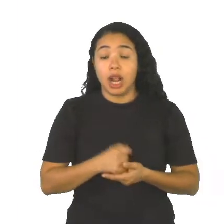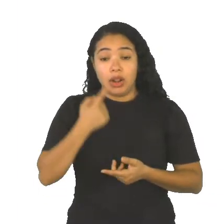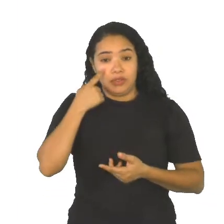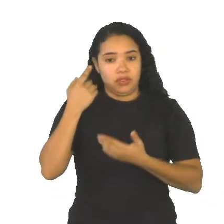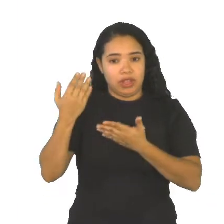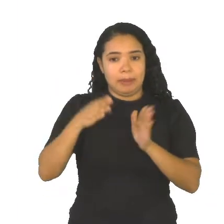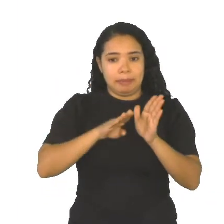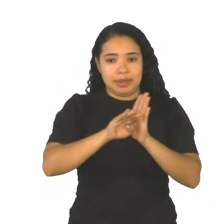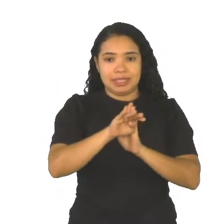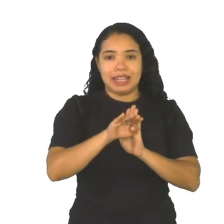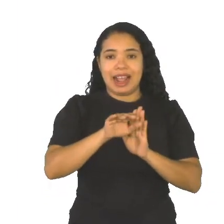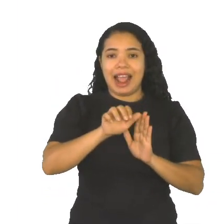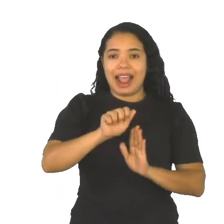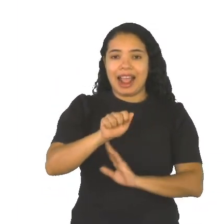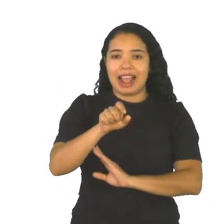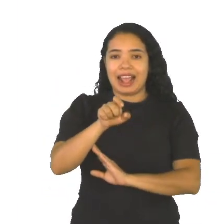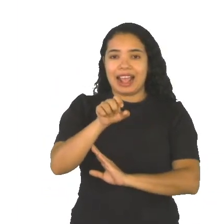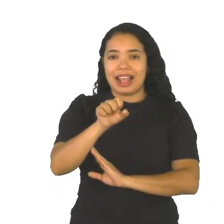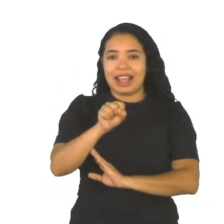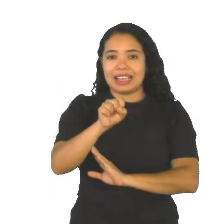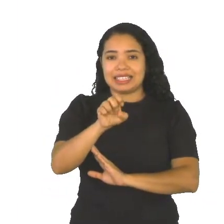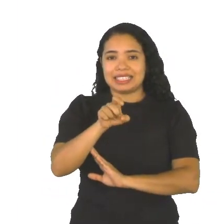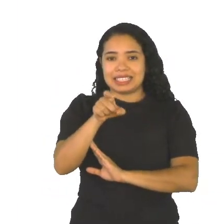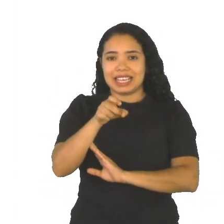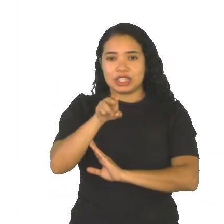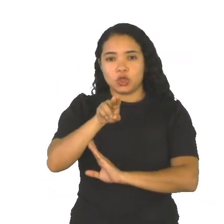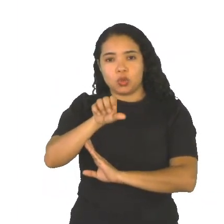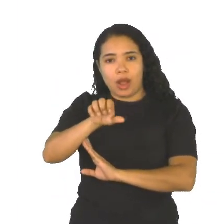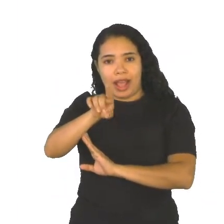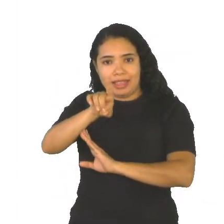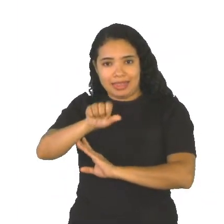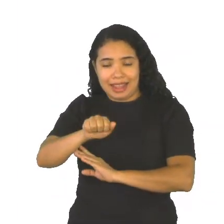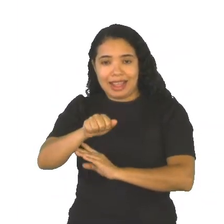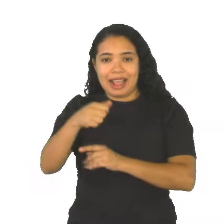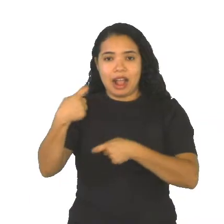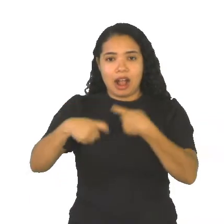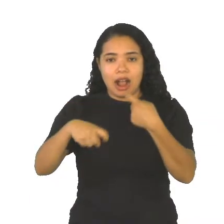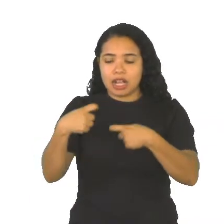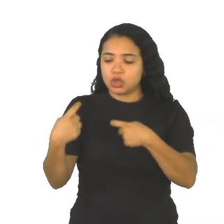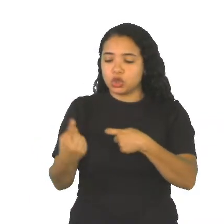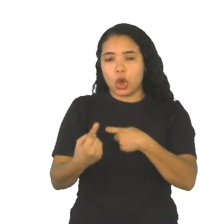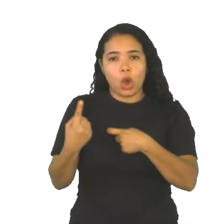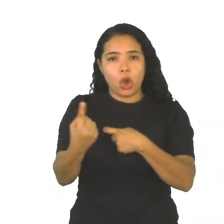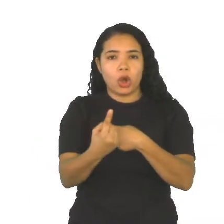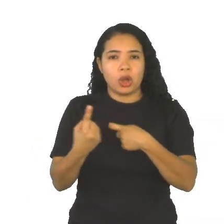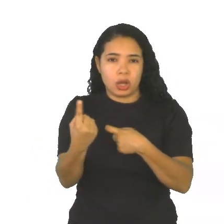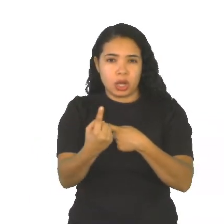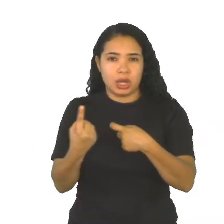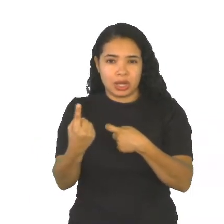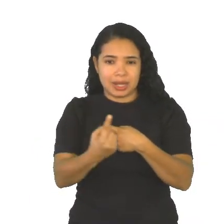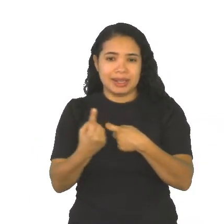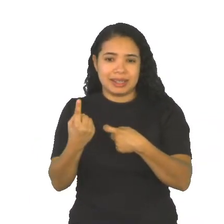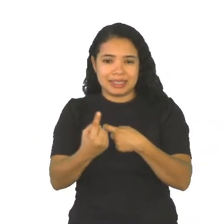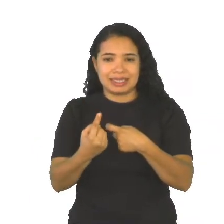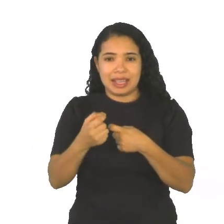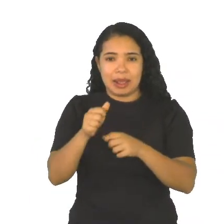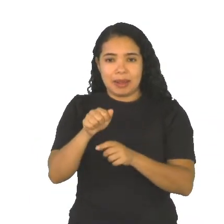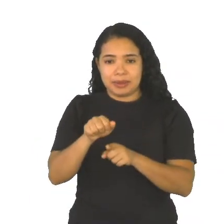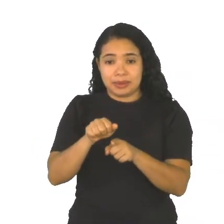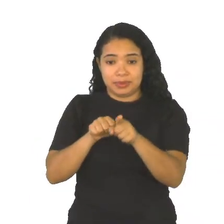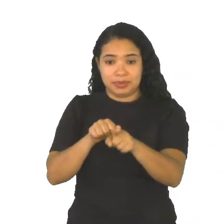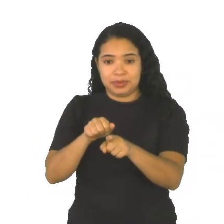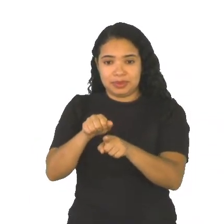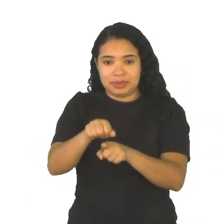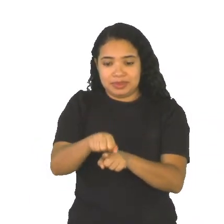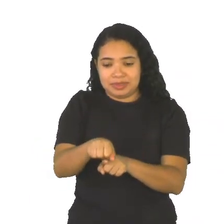reprodução assexuada, ou seja, ela se reproduz sozinha, né? Vocês estão vendo aí a célula mãe, certo? E aí acontece o